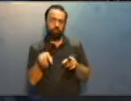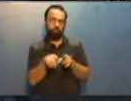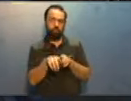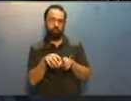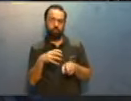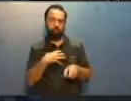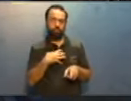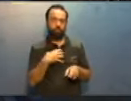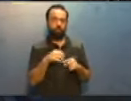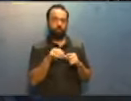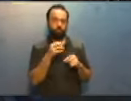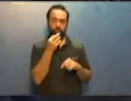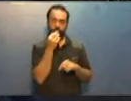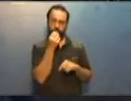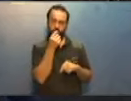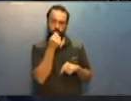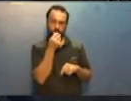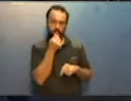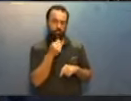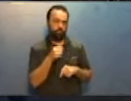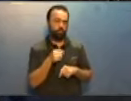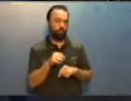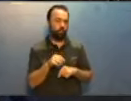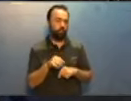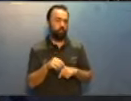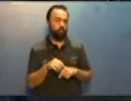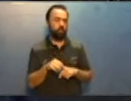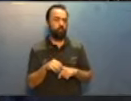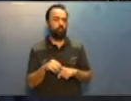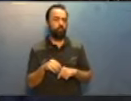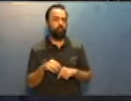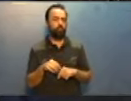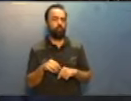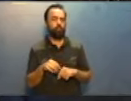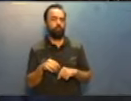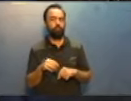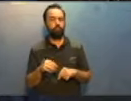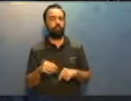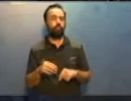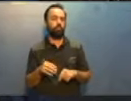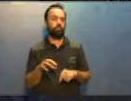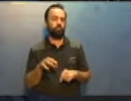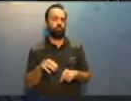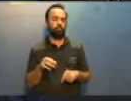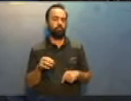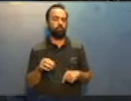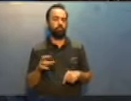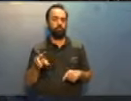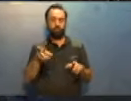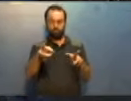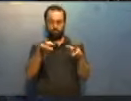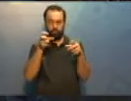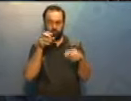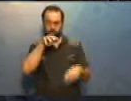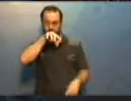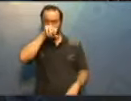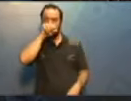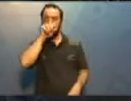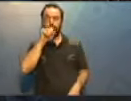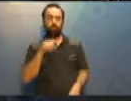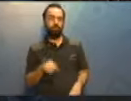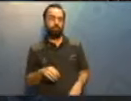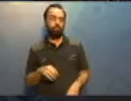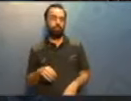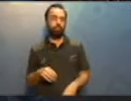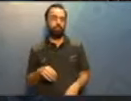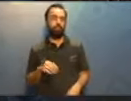no fundinho da boca. Dizem que muitas dessas sensações gustativas, elas começam no olfato. Então, quando nós sentimos o cheiro de uma coisa boa, a gente vai ficar